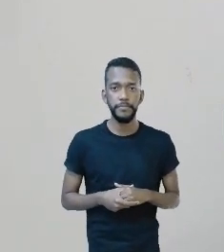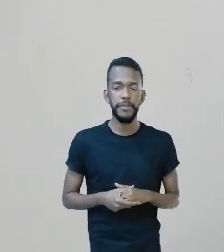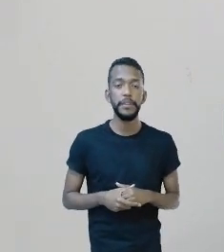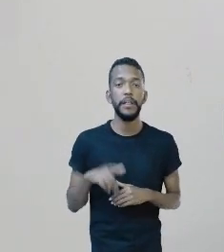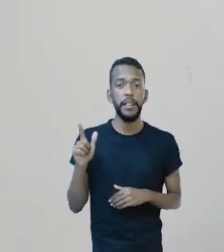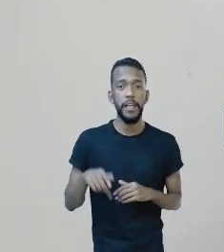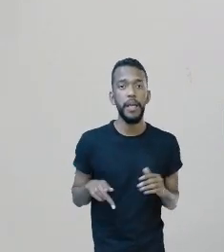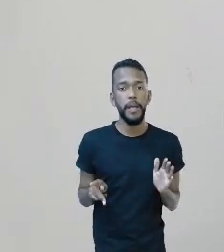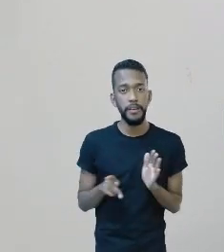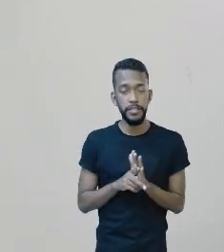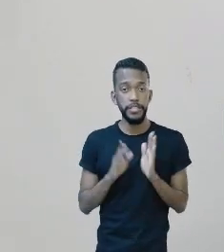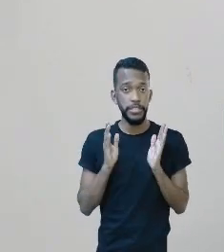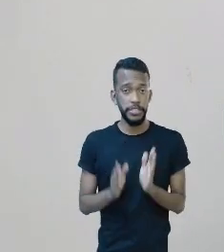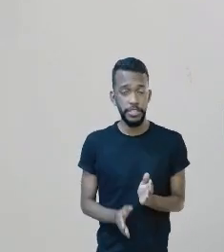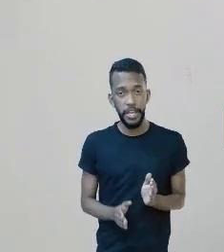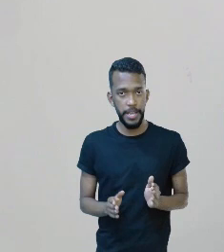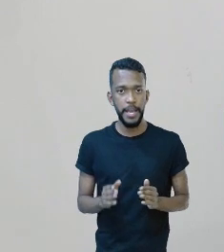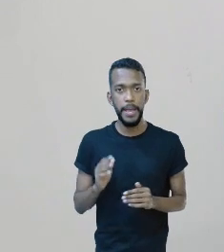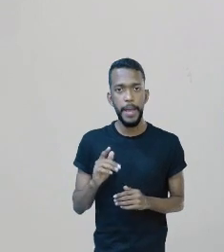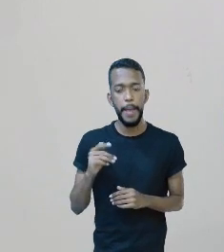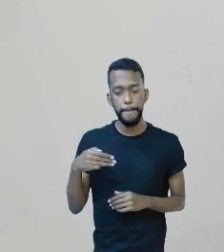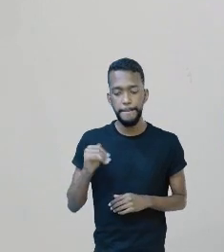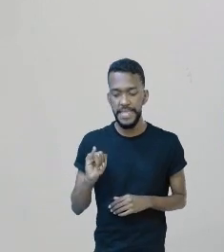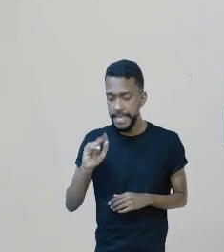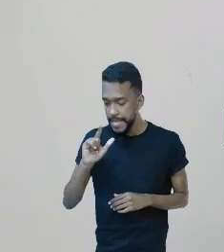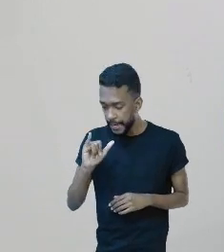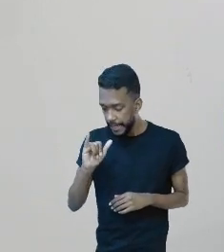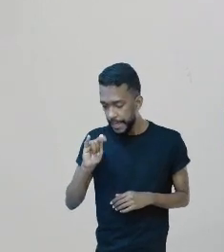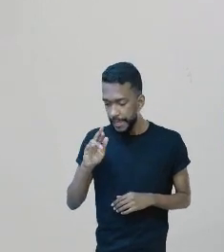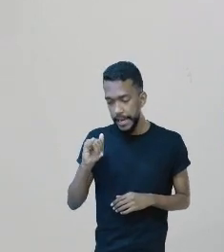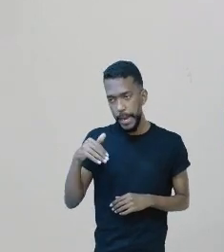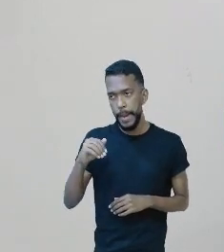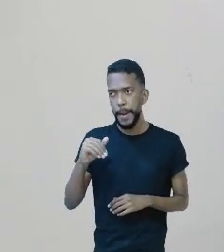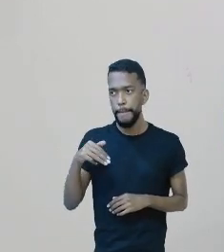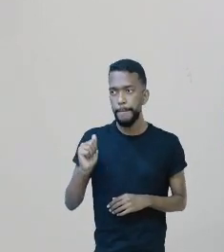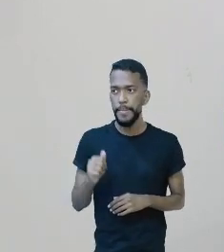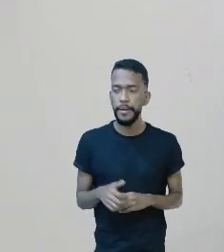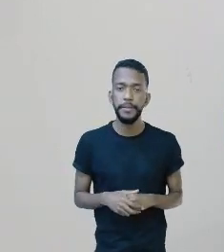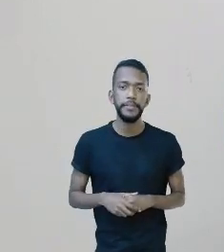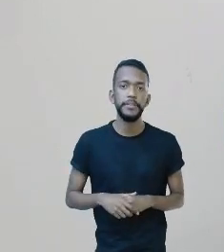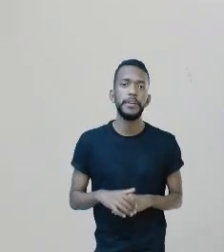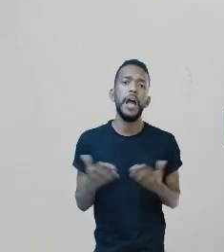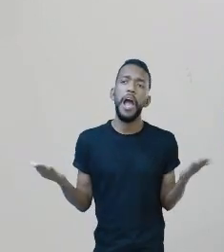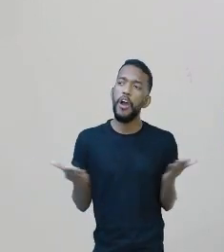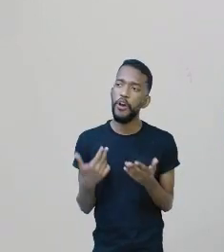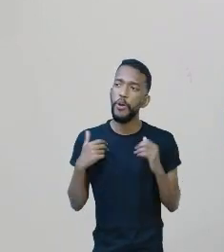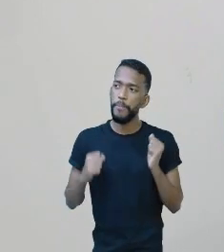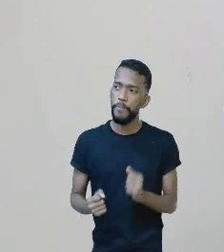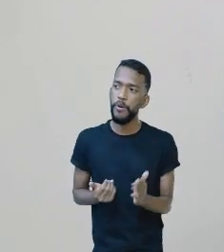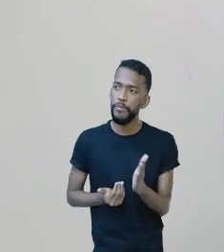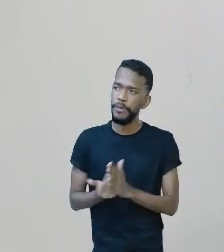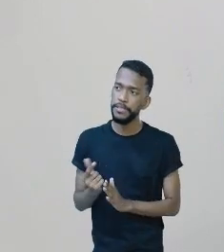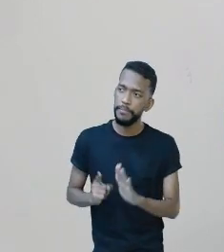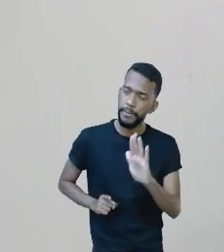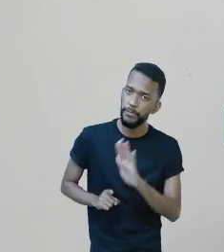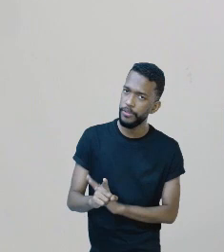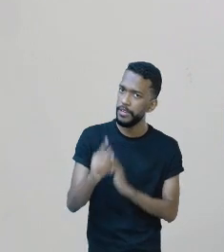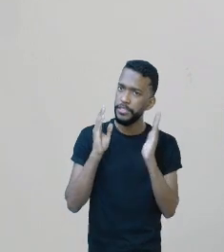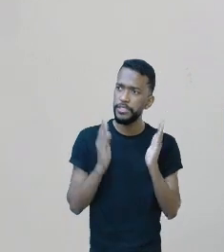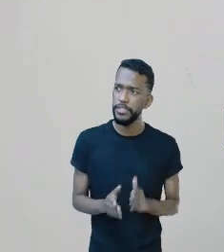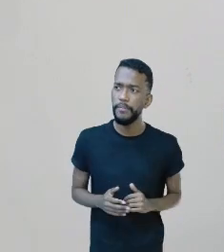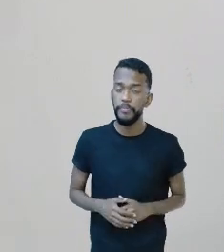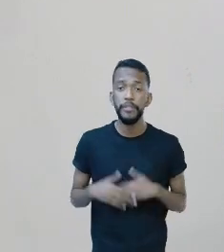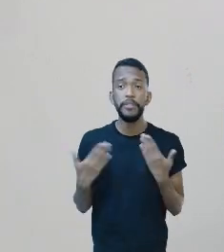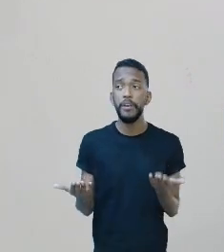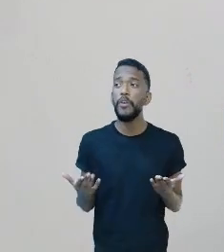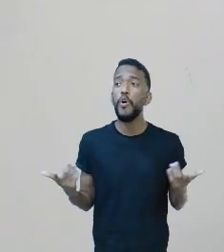utiliza miligrama. Combinado até aí? Eu já posso começar fazendo umas perguntinhas para vocês. Onde